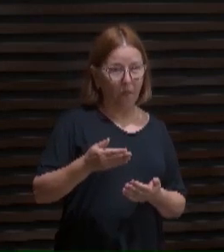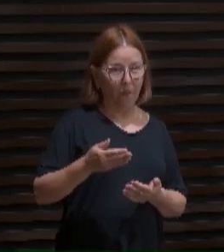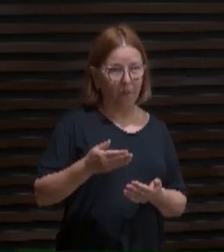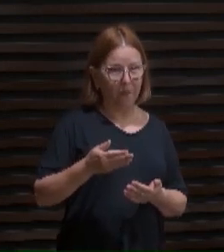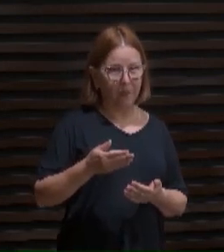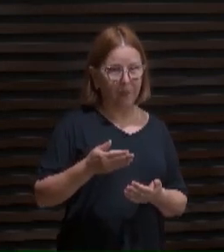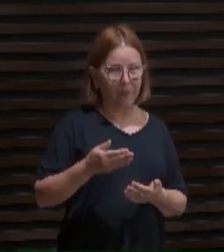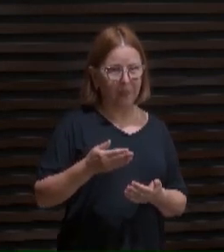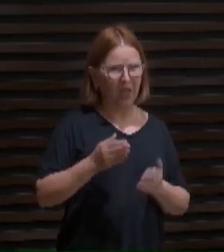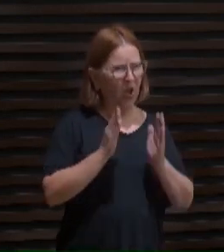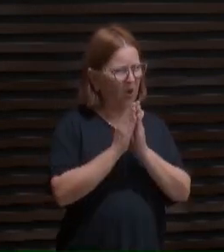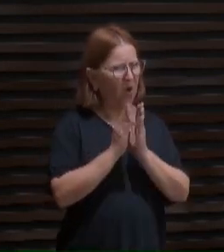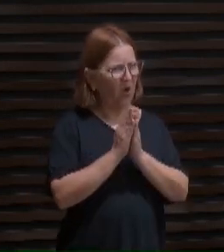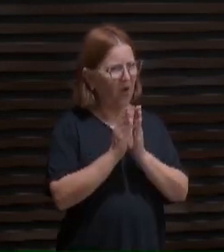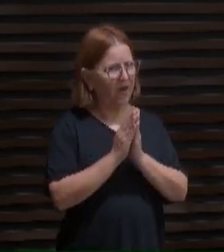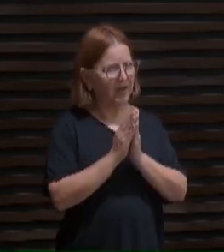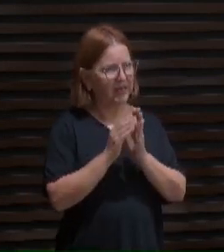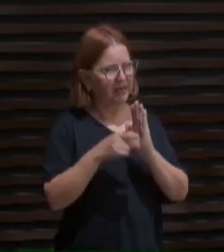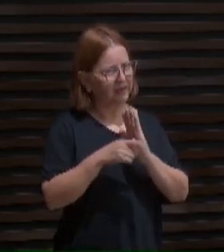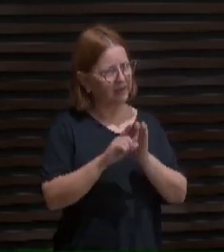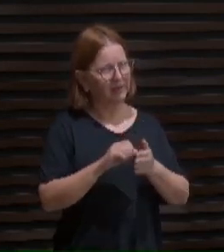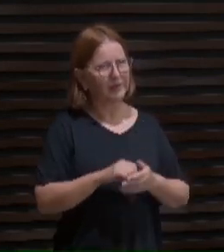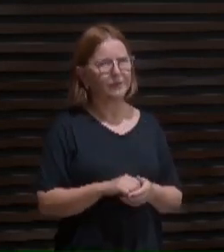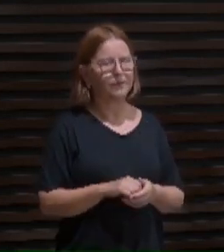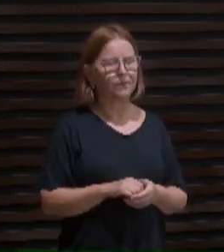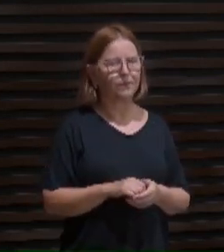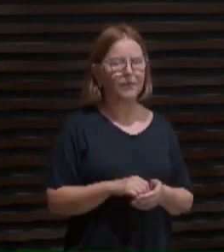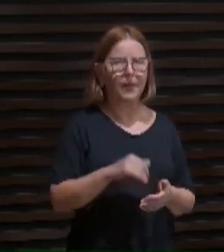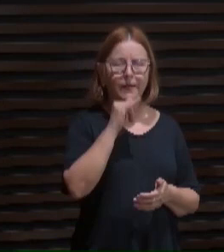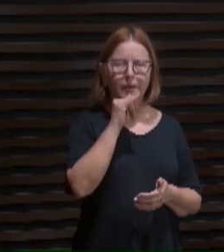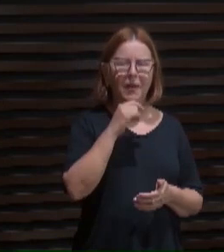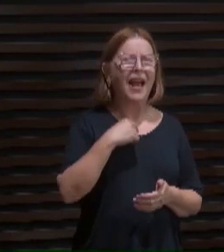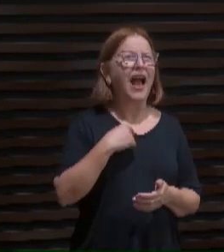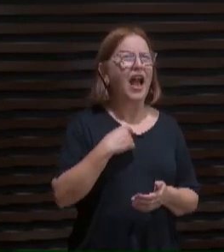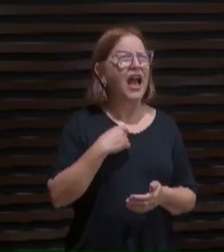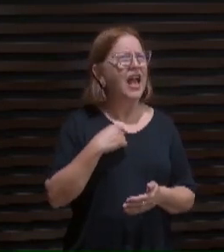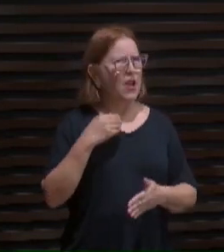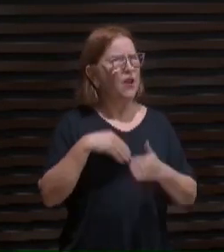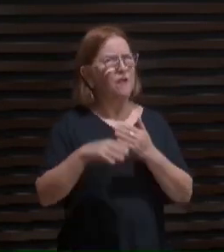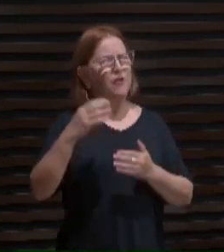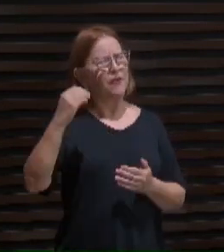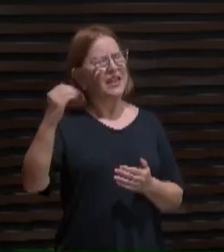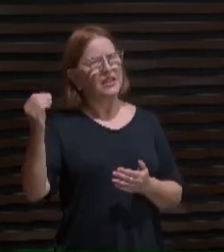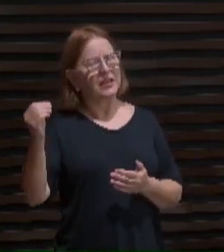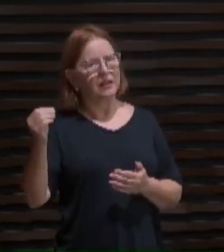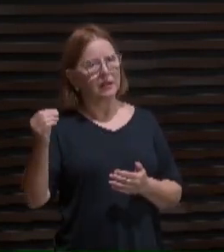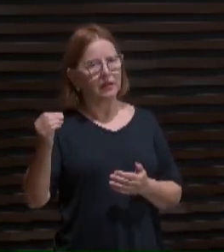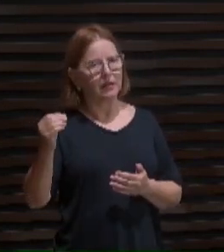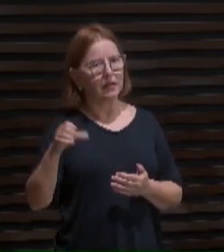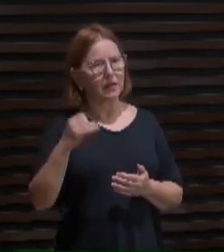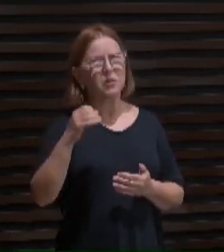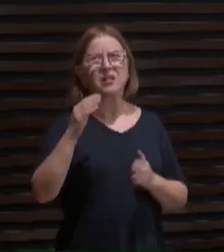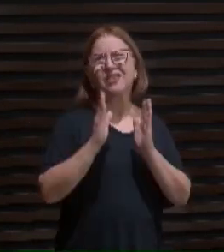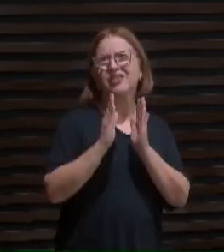Isso é uma coisa prática. Vou fazer uma viagem. Senhor, o Senhor é o Senhor da